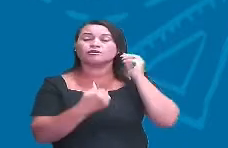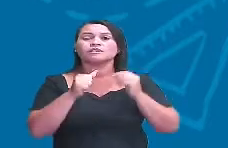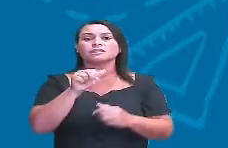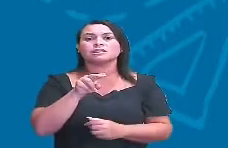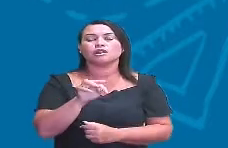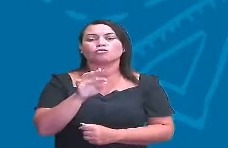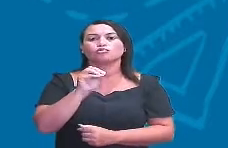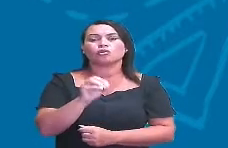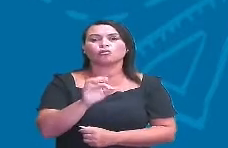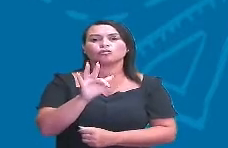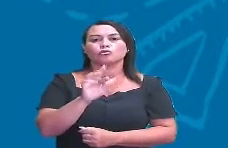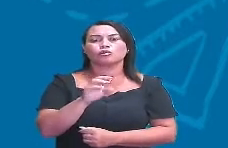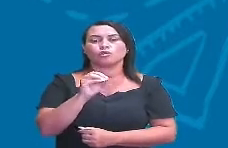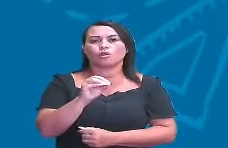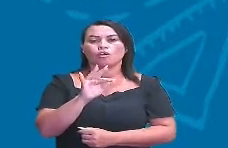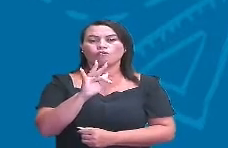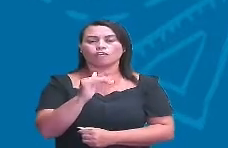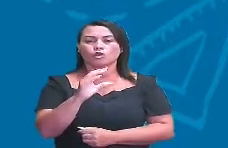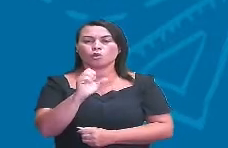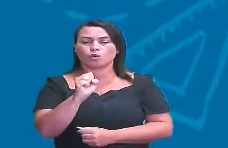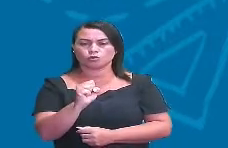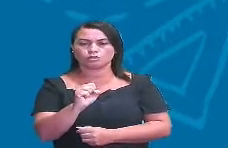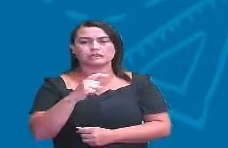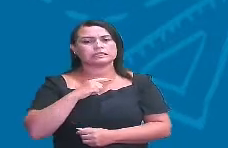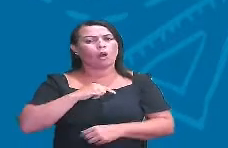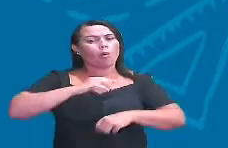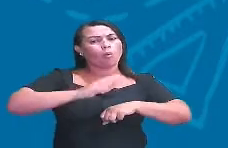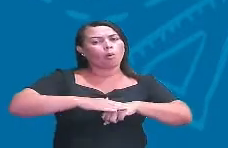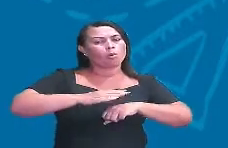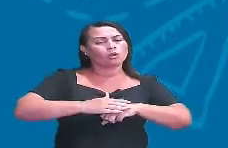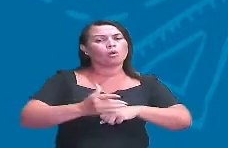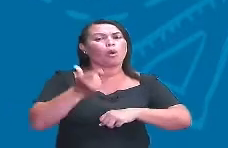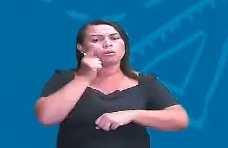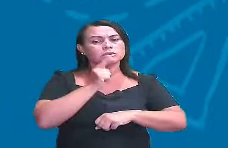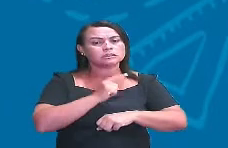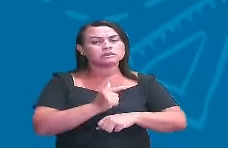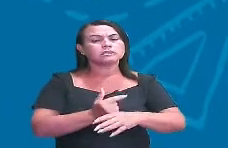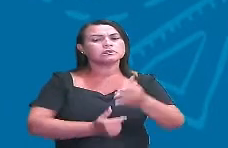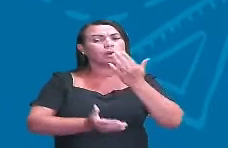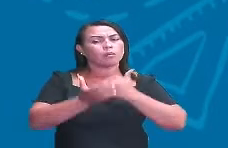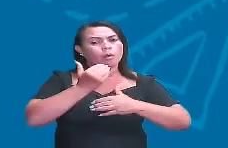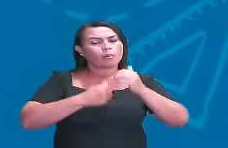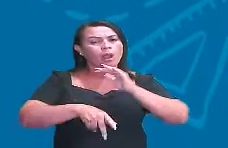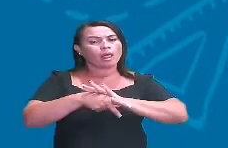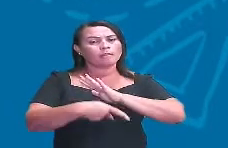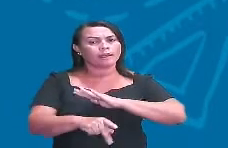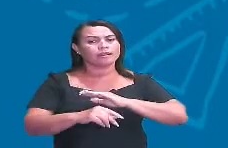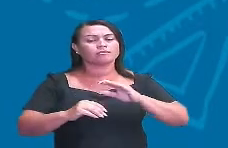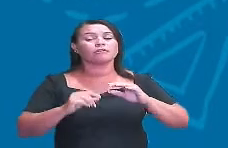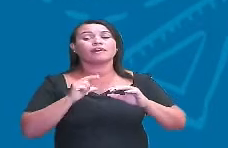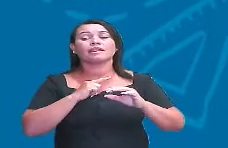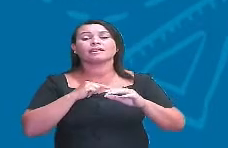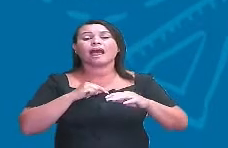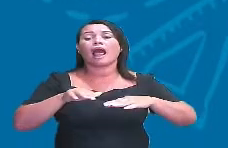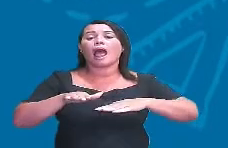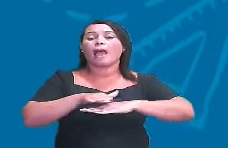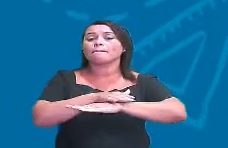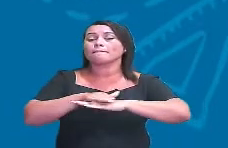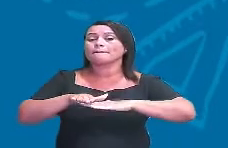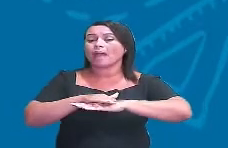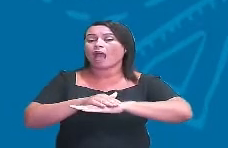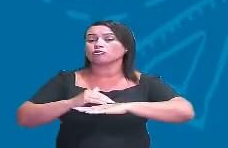produtores, aqueles que conseguem produzir o seu próprio alimento, vão estar lá na base da cadeia alimentar. E